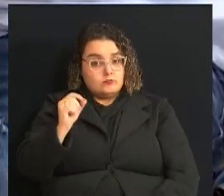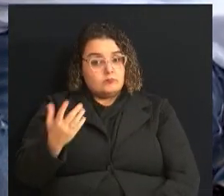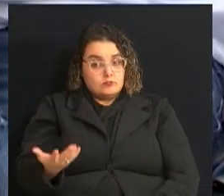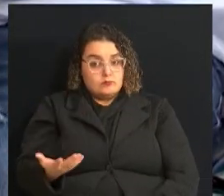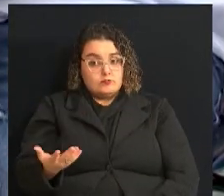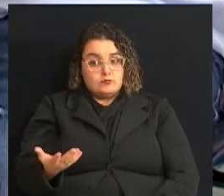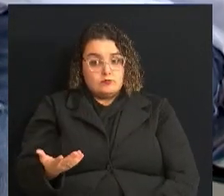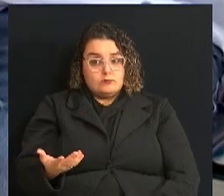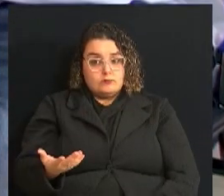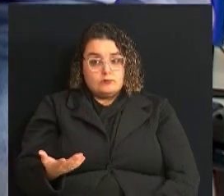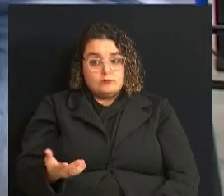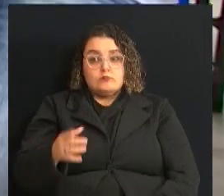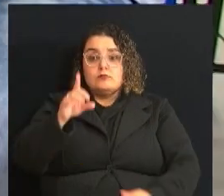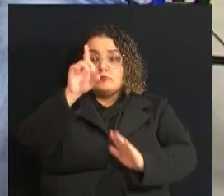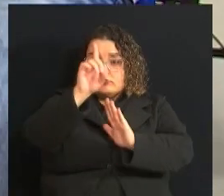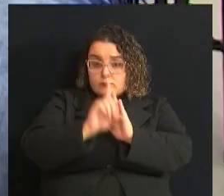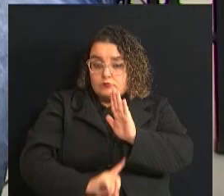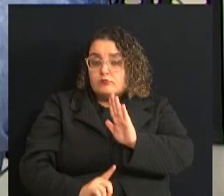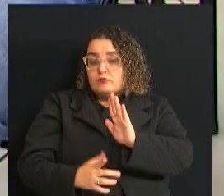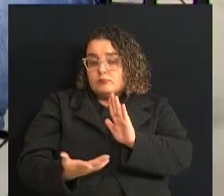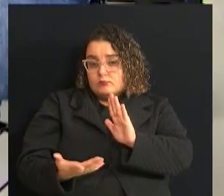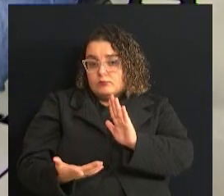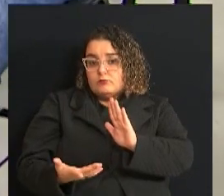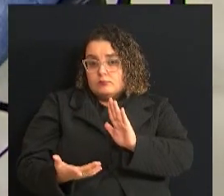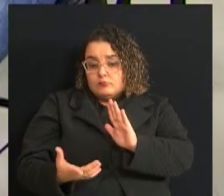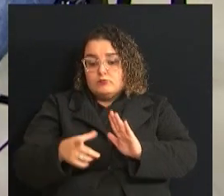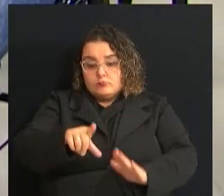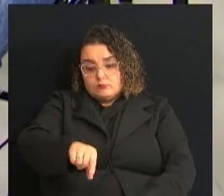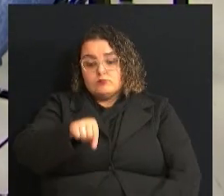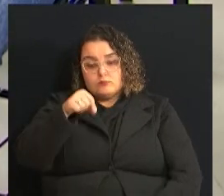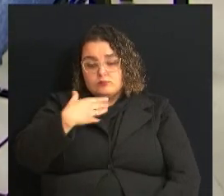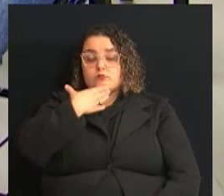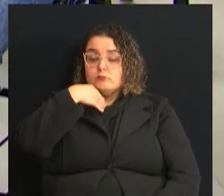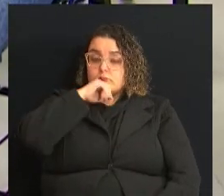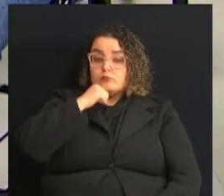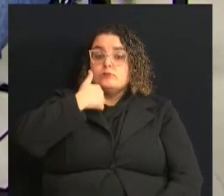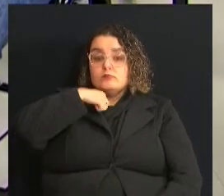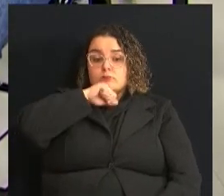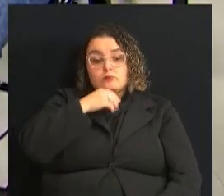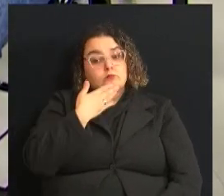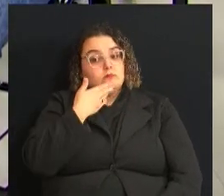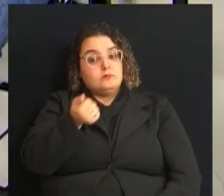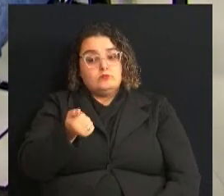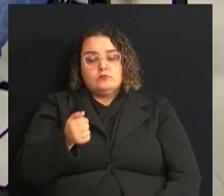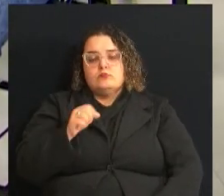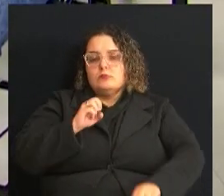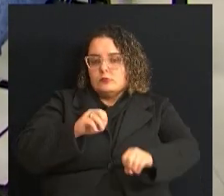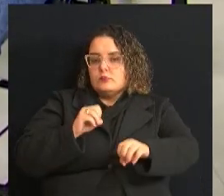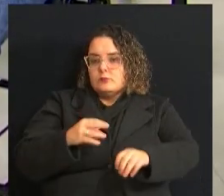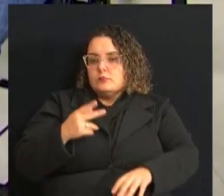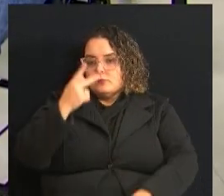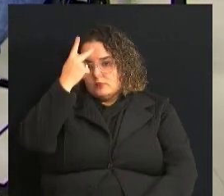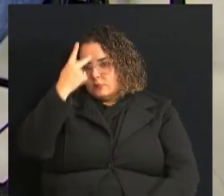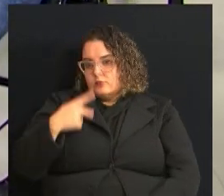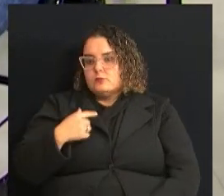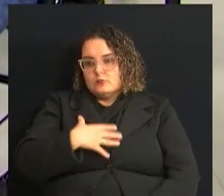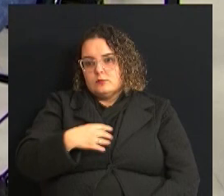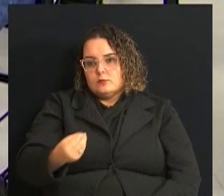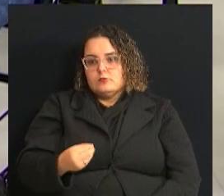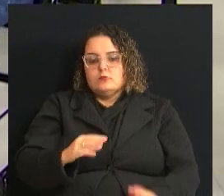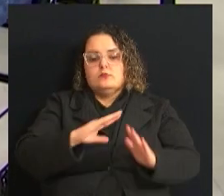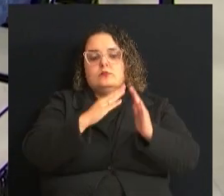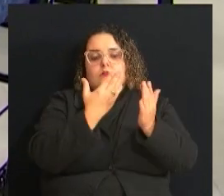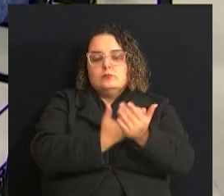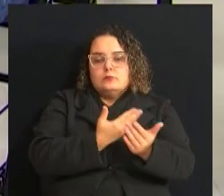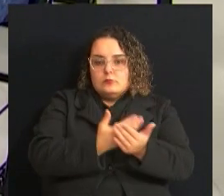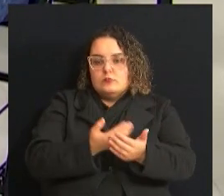de um direito de escolha dos pais, né, de decidir a melhor educação para os filhos, se vai ser pela via da escola ou